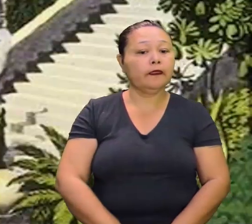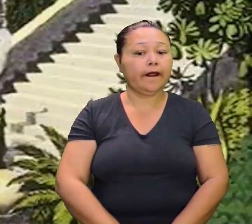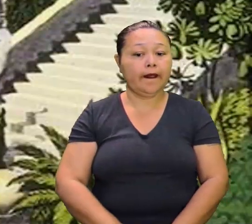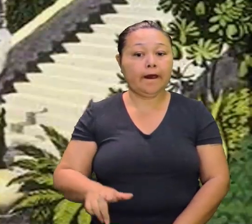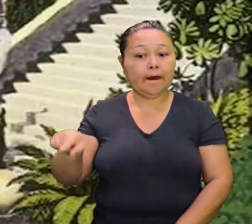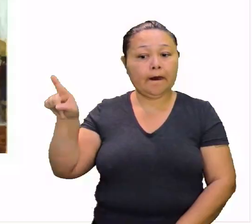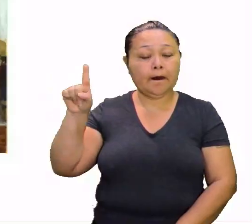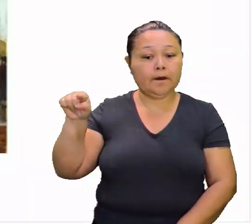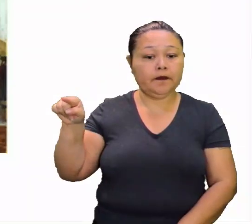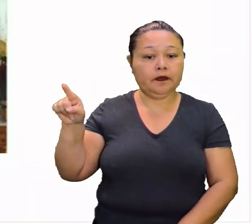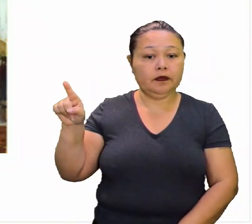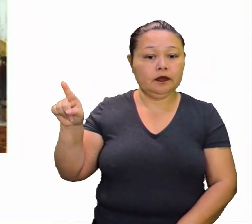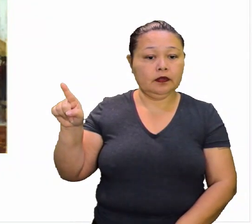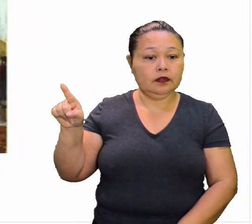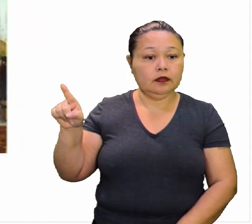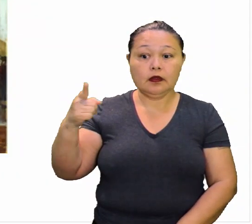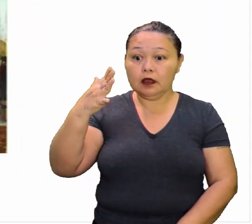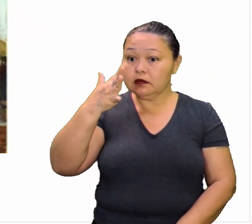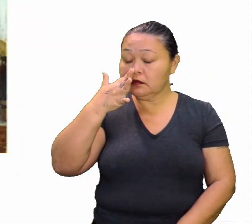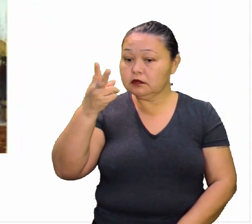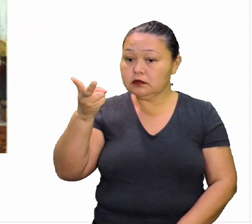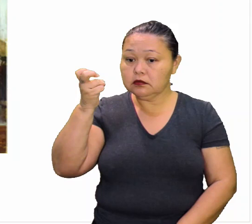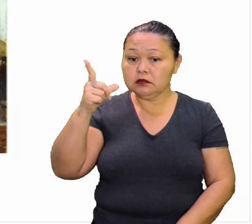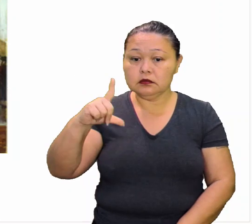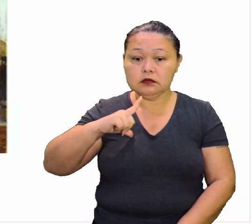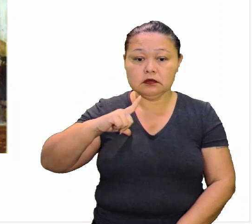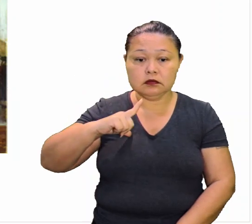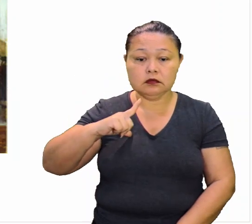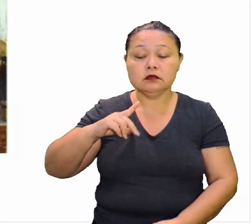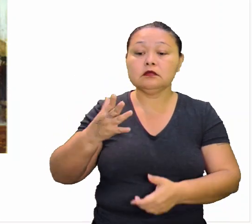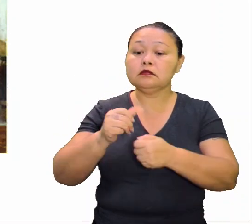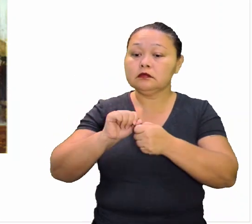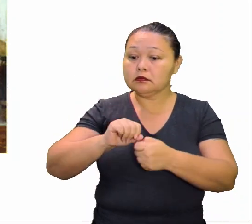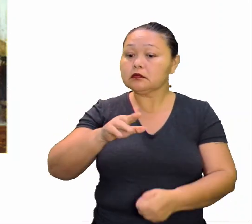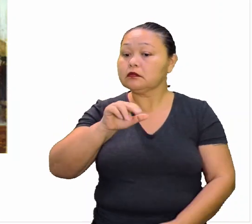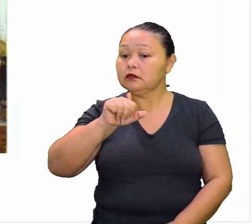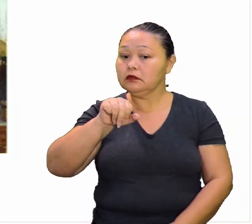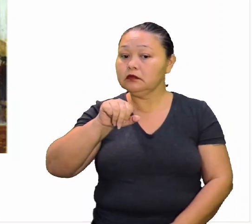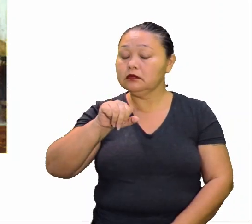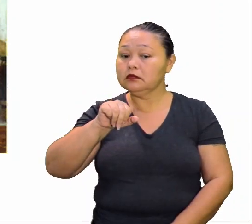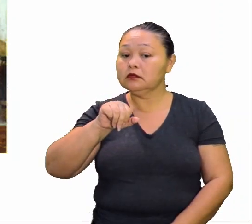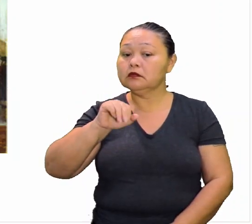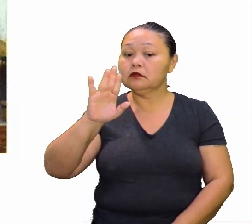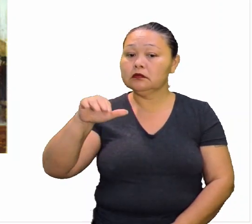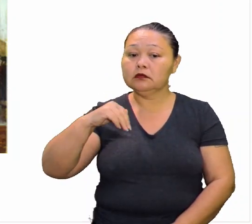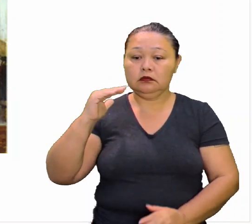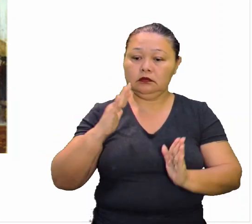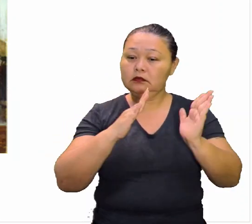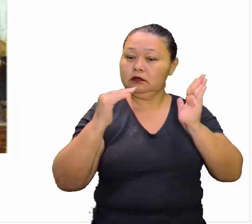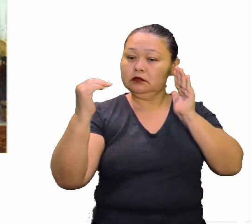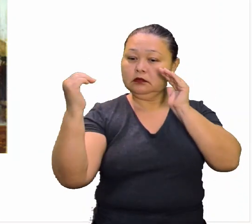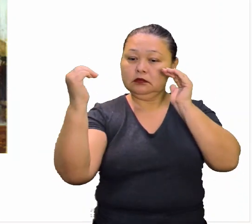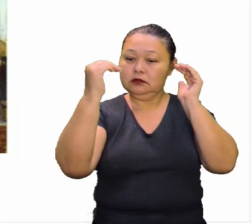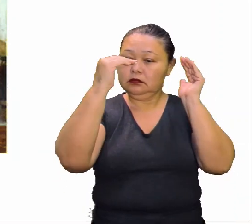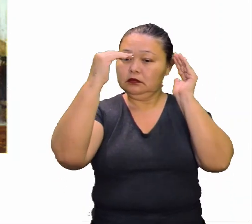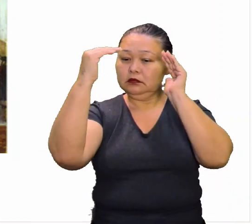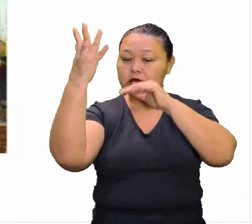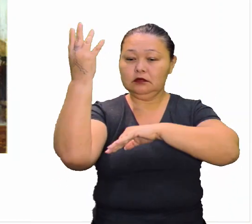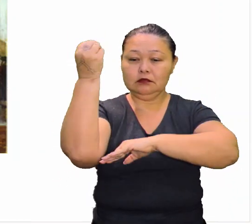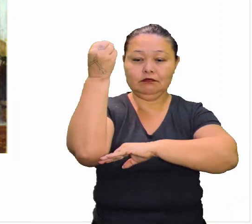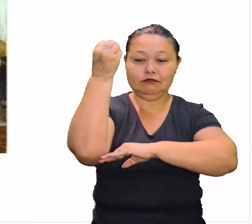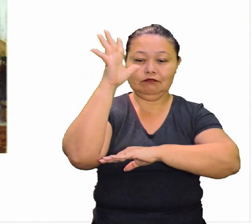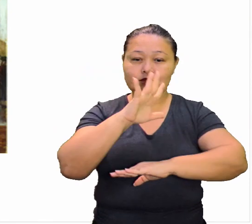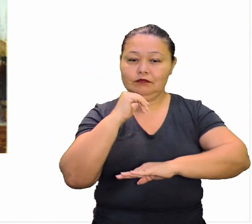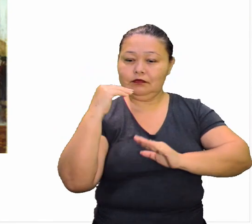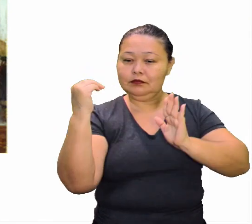Ó, ali tu já percebeu que tem um zigurate, que é esse palacete aí, ó.